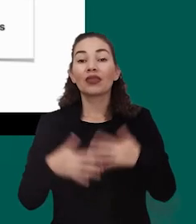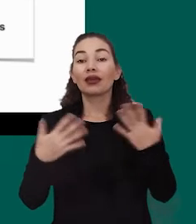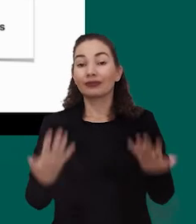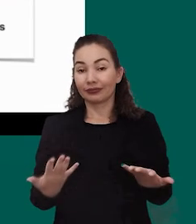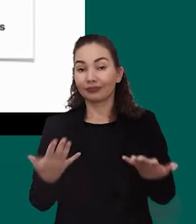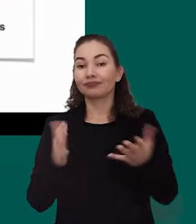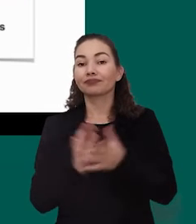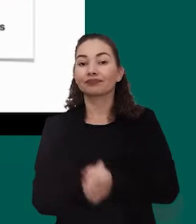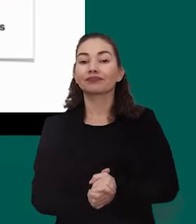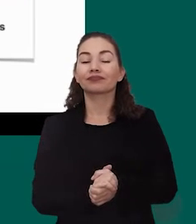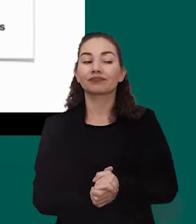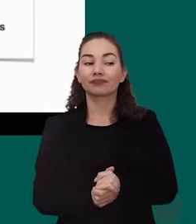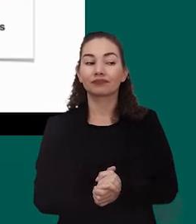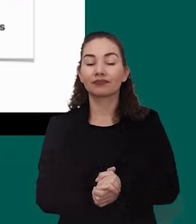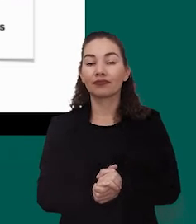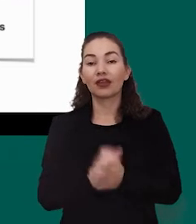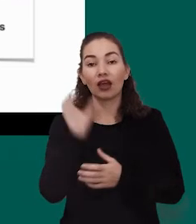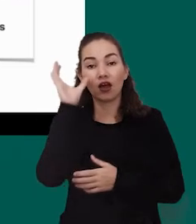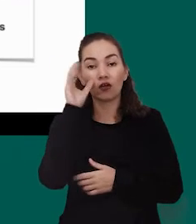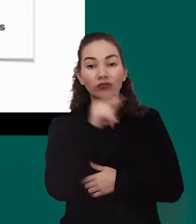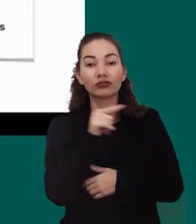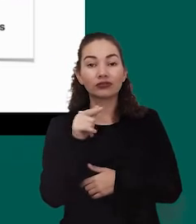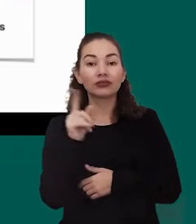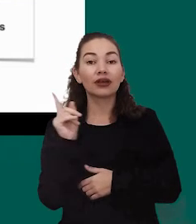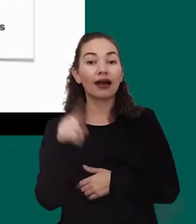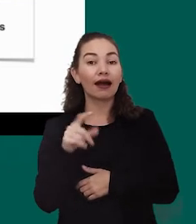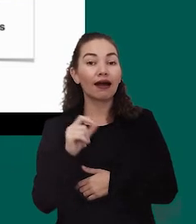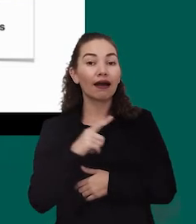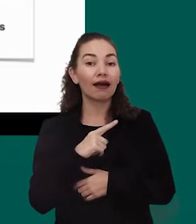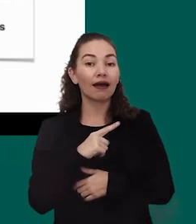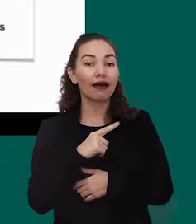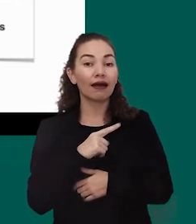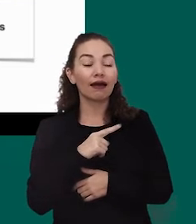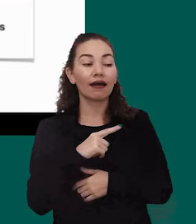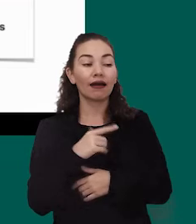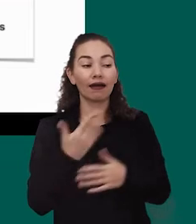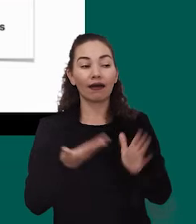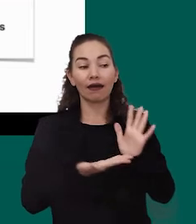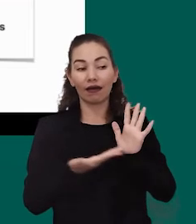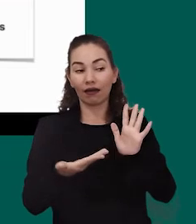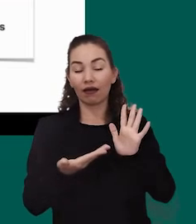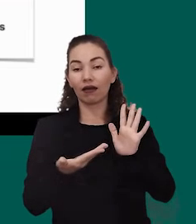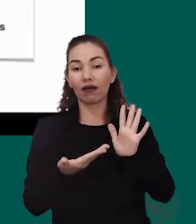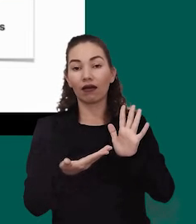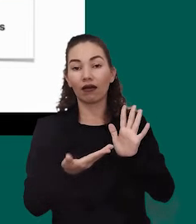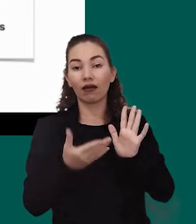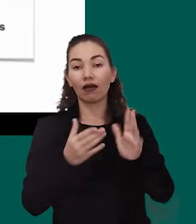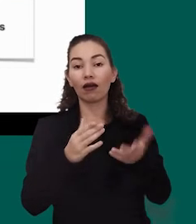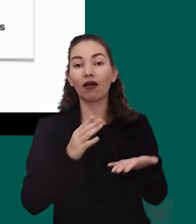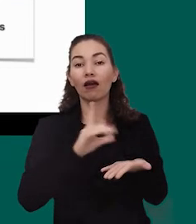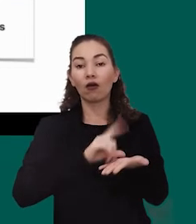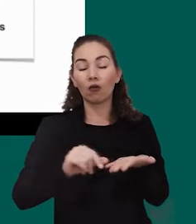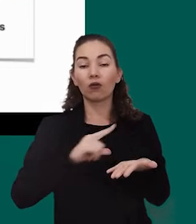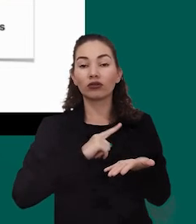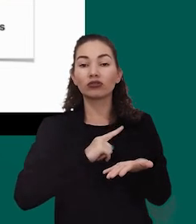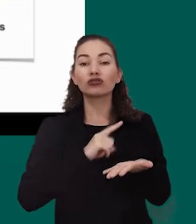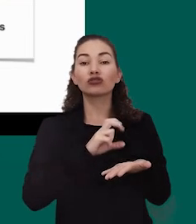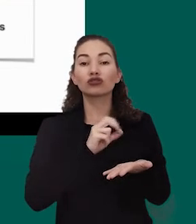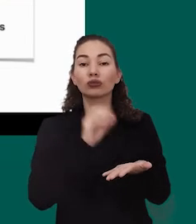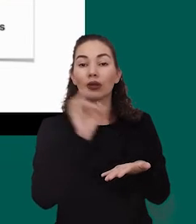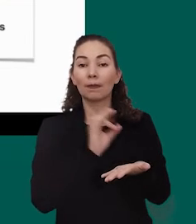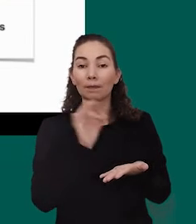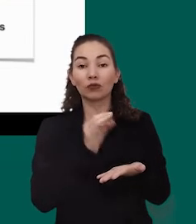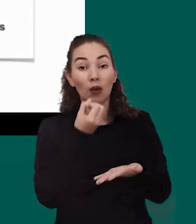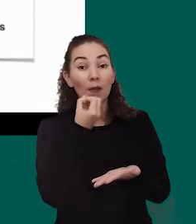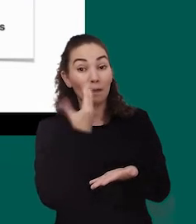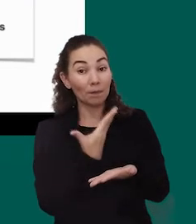pessoal, aqui o que vocês observam é o report da FDA, que fala daquilo que 50% de eficácia é uma boa vacina. Com